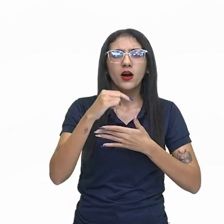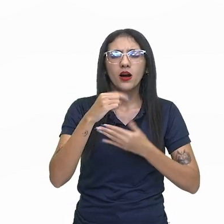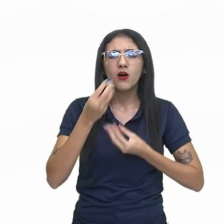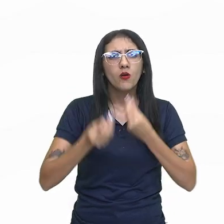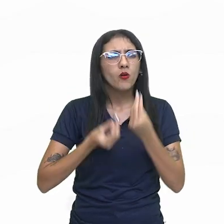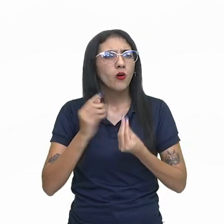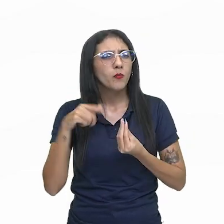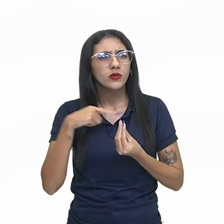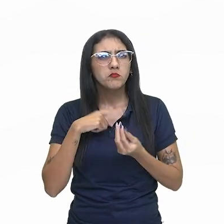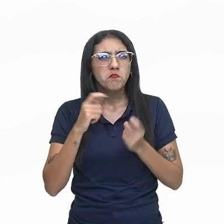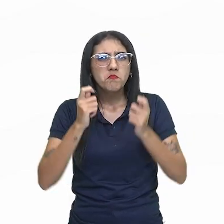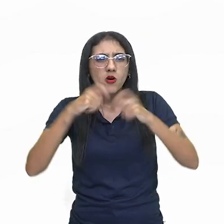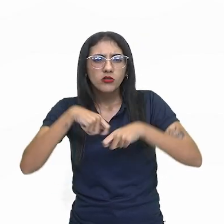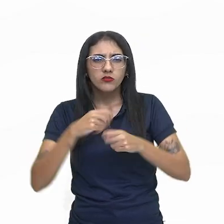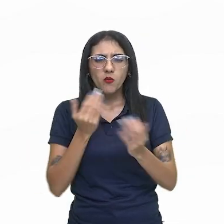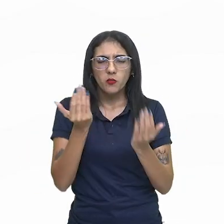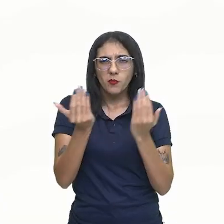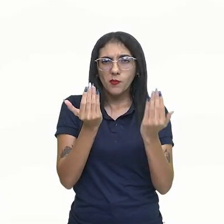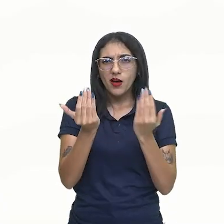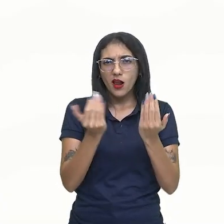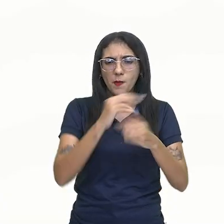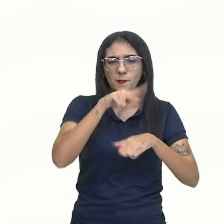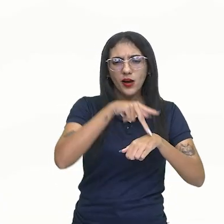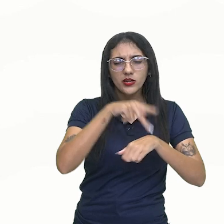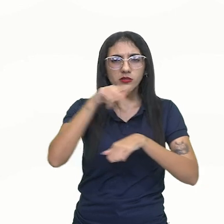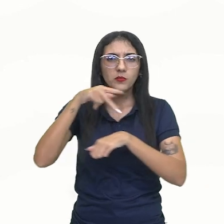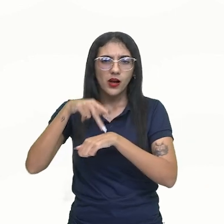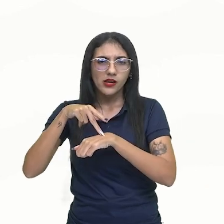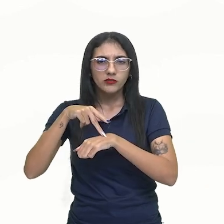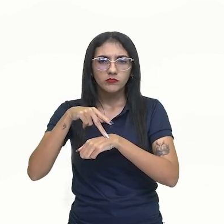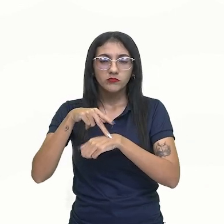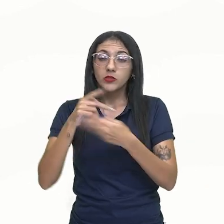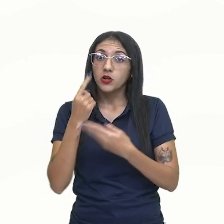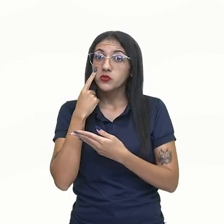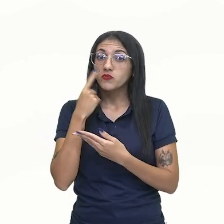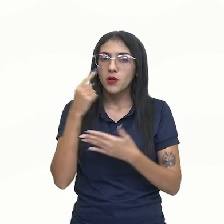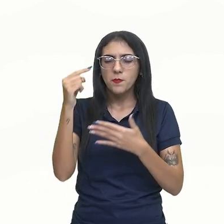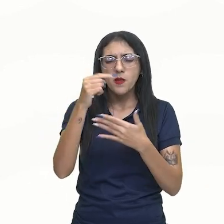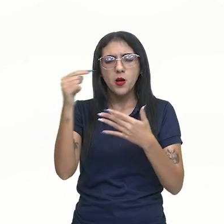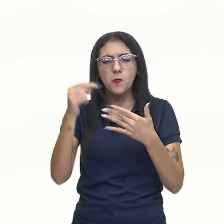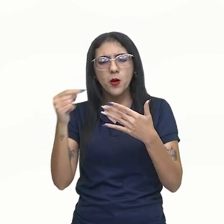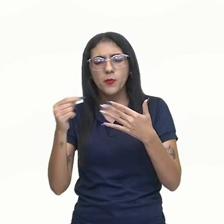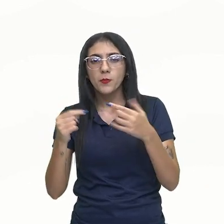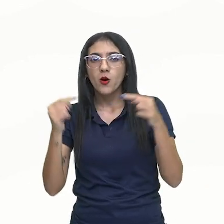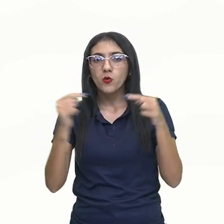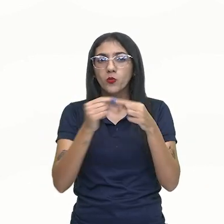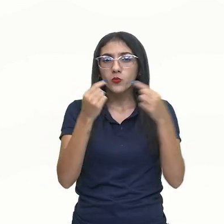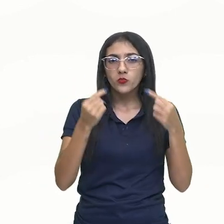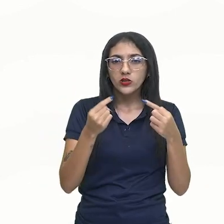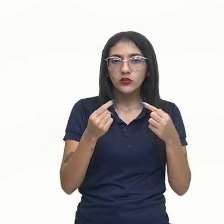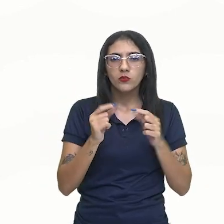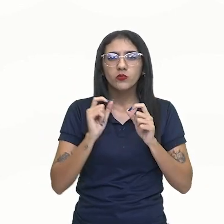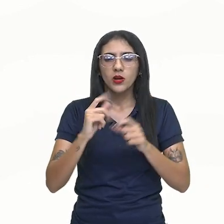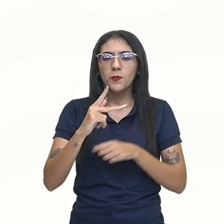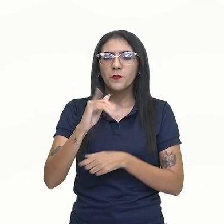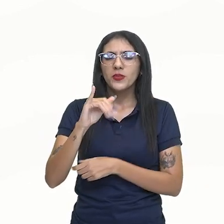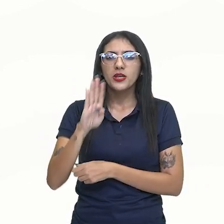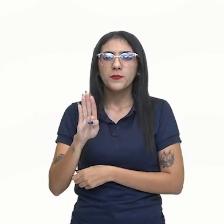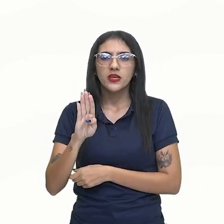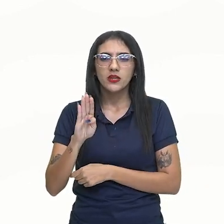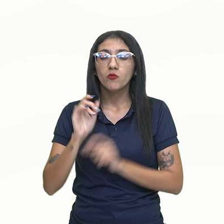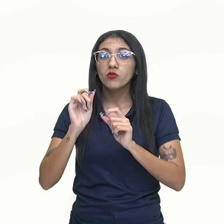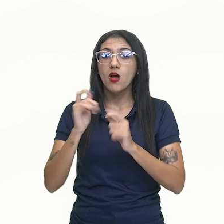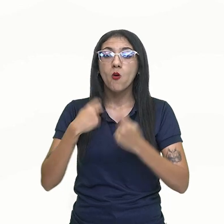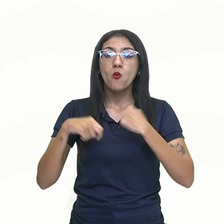consegue comparar um país com o outro? É baseado em ver todos esses fatores aí, ó. O produto interno bruto, o PIB que